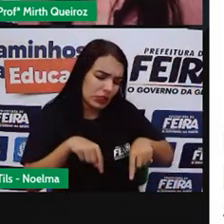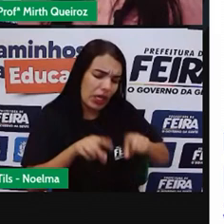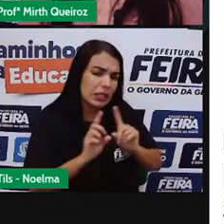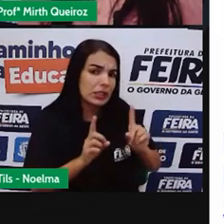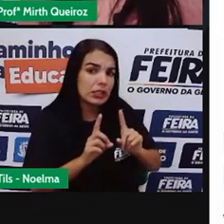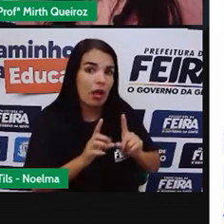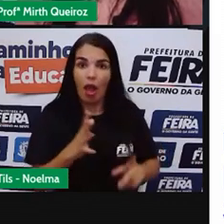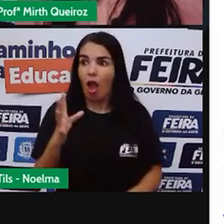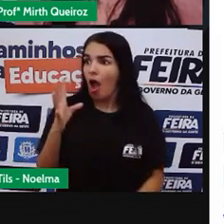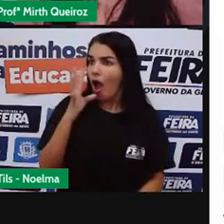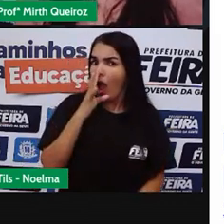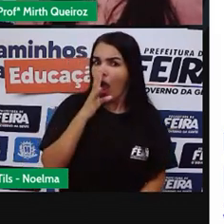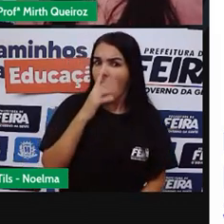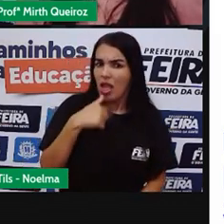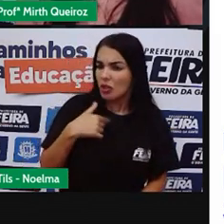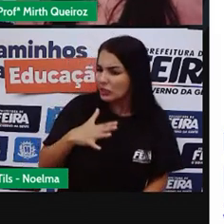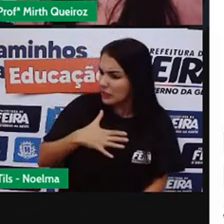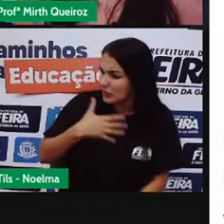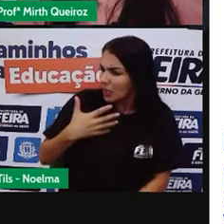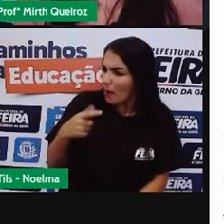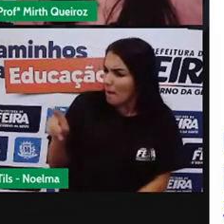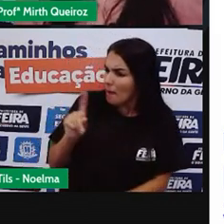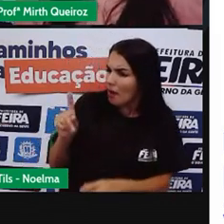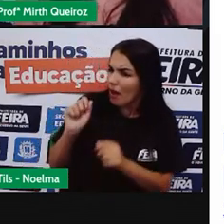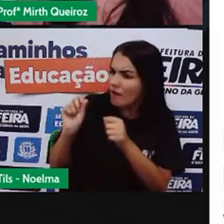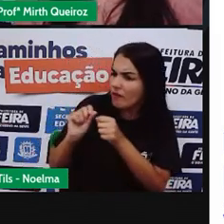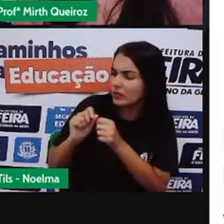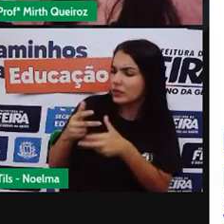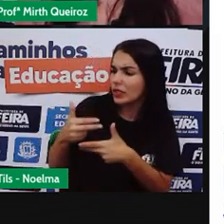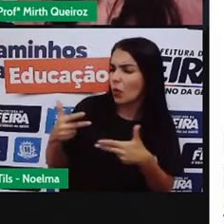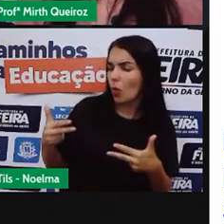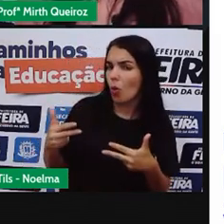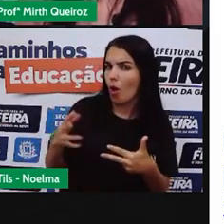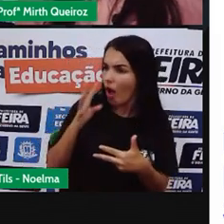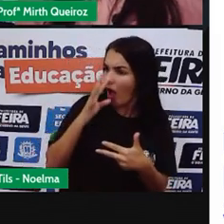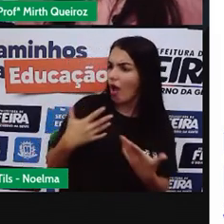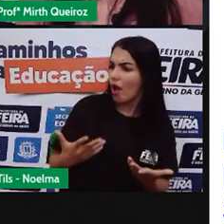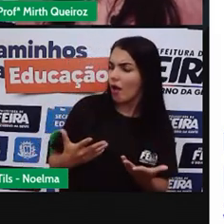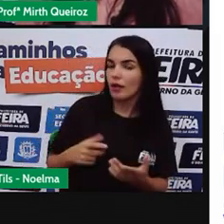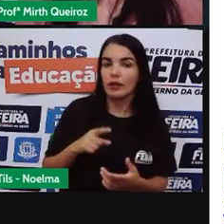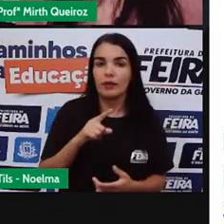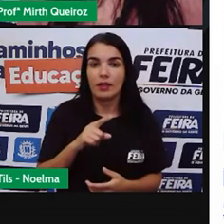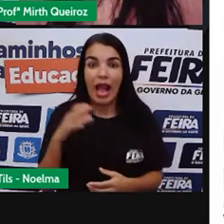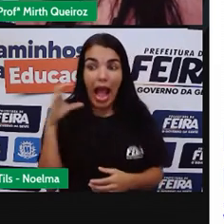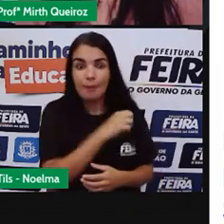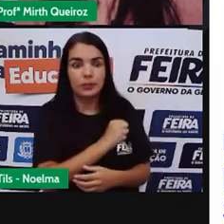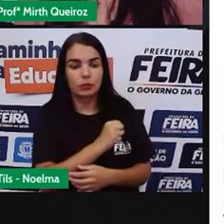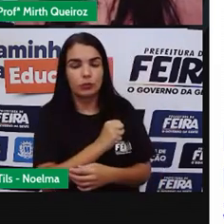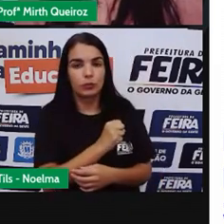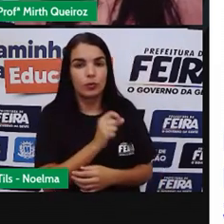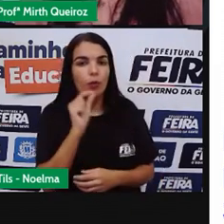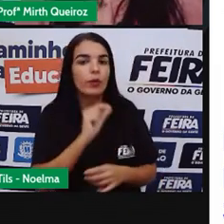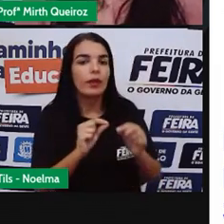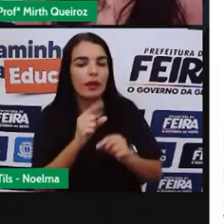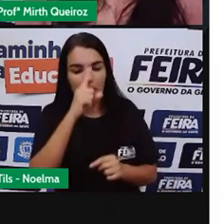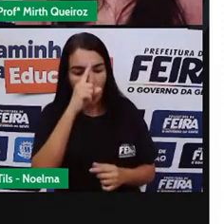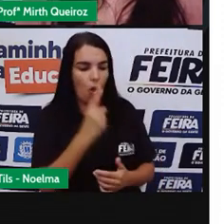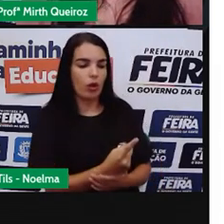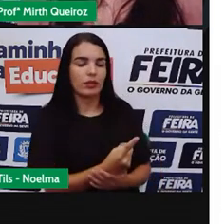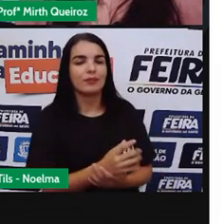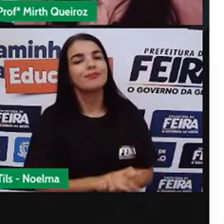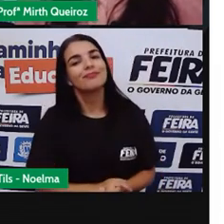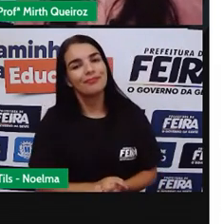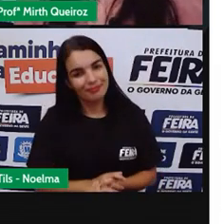Que horror, não esperava tal atitude, indica espanto. Seja rápido, indica aí uma